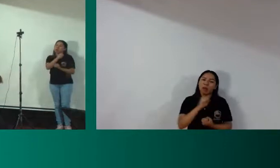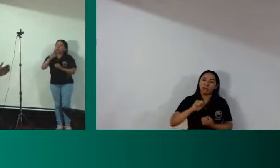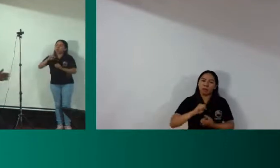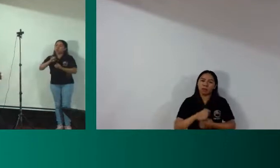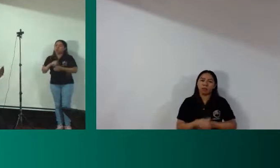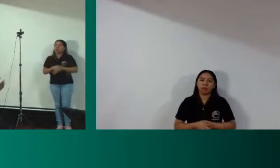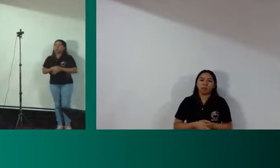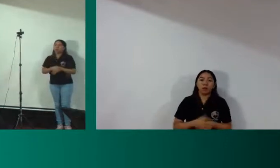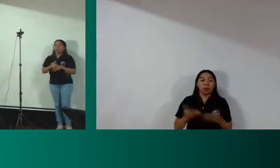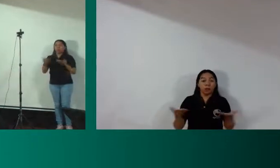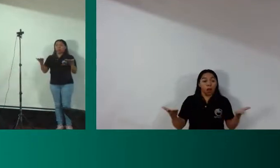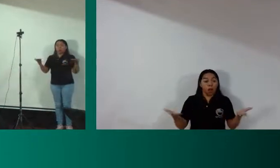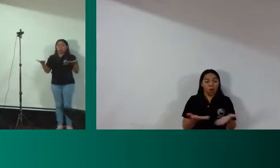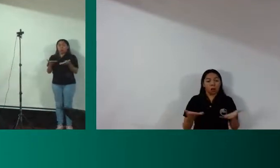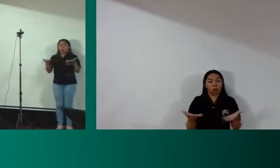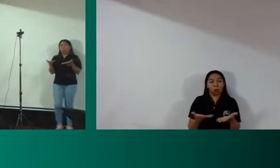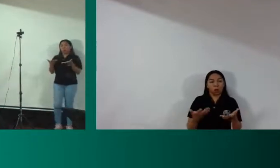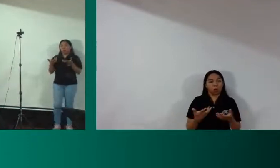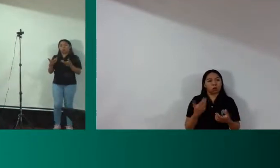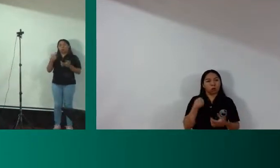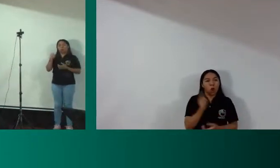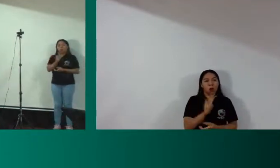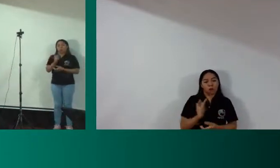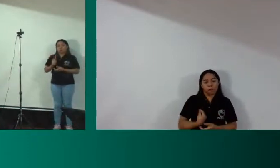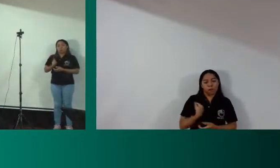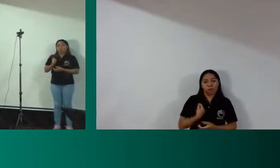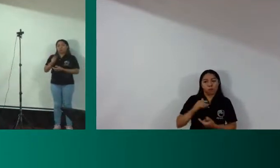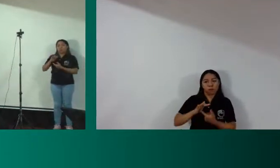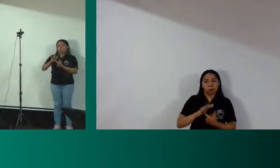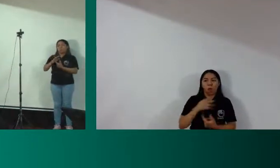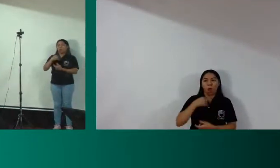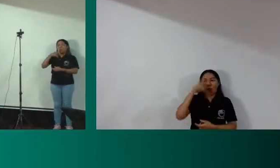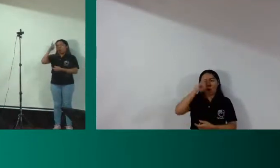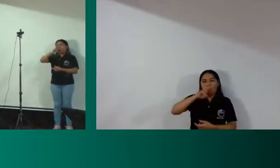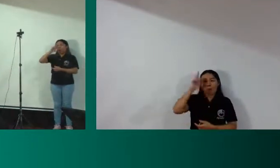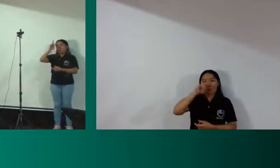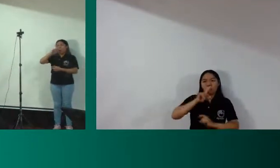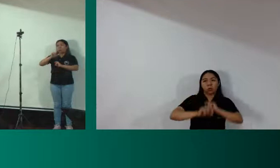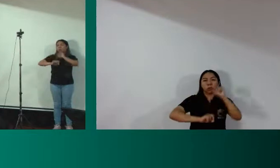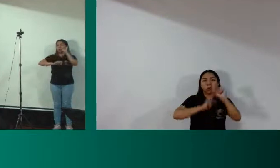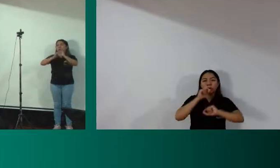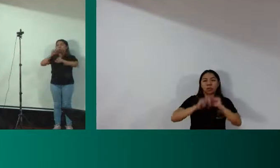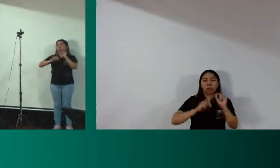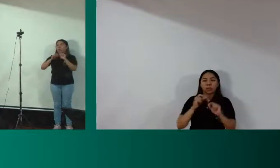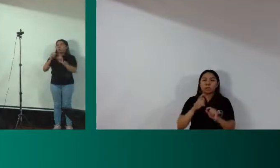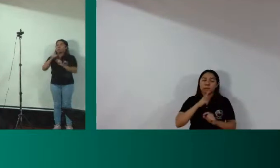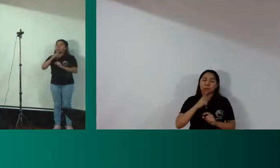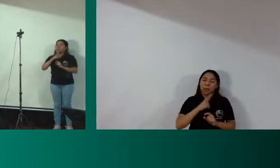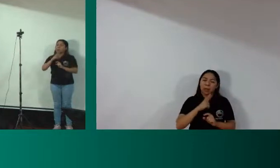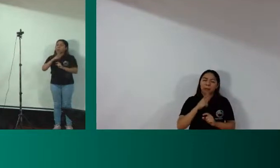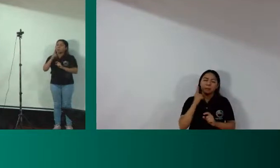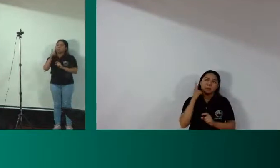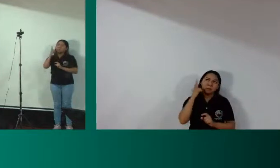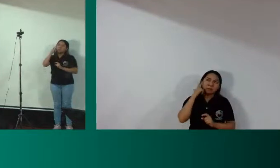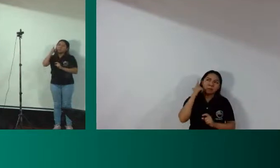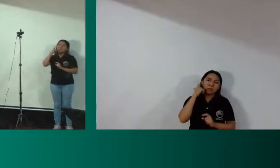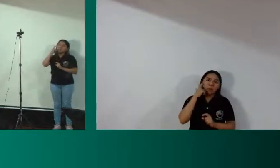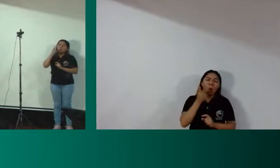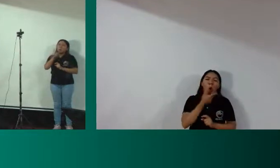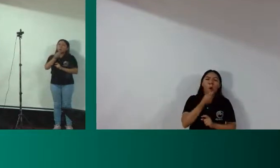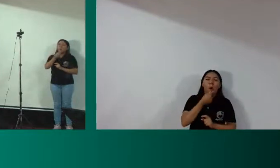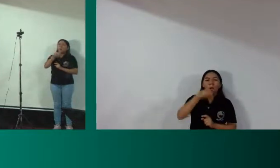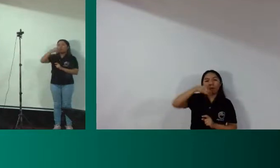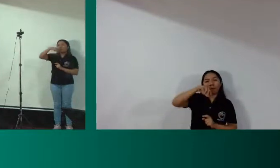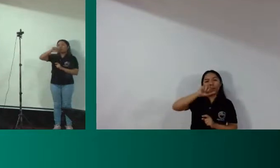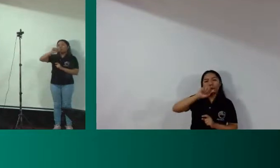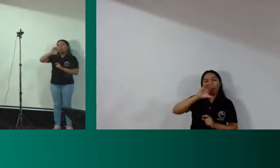ao está aqui diante dessa dessa apresentação eu lembro de uma de uma ideia sintetizada pelo Machado